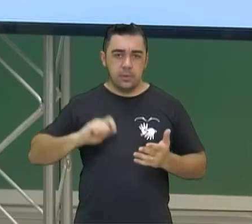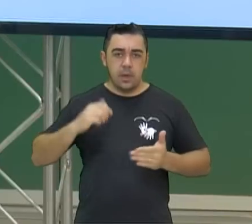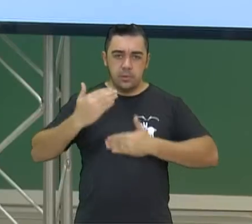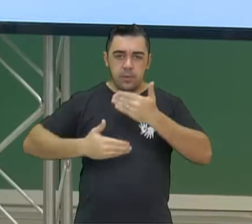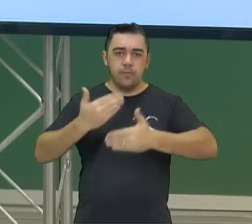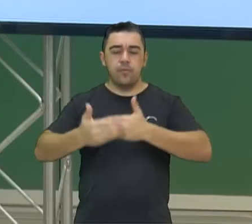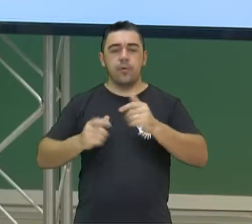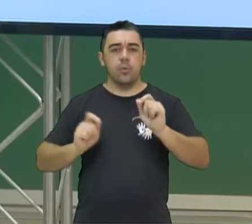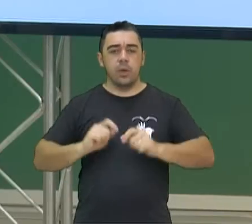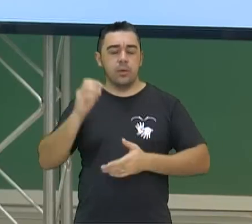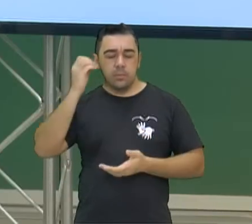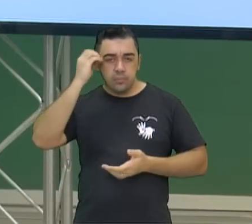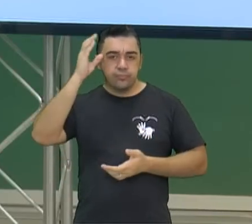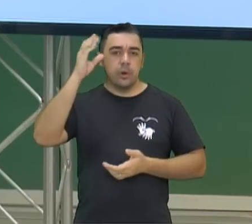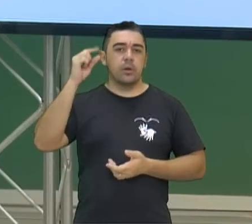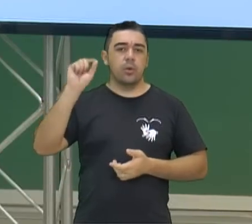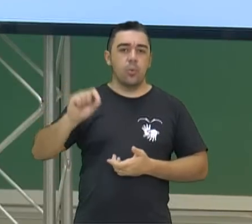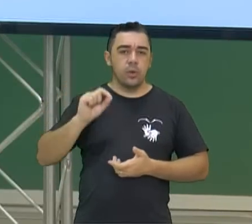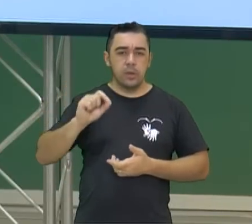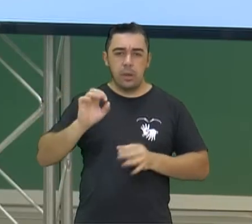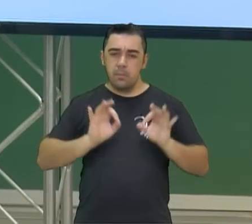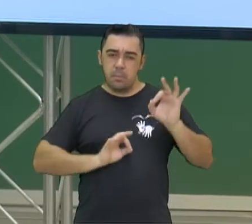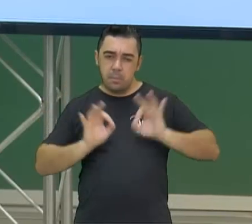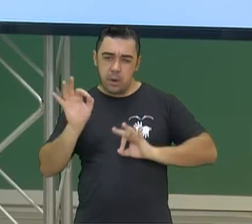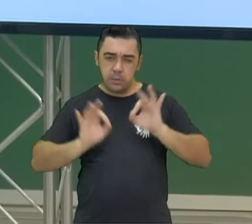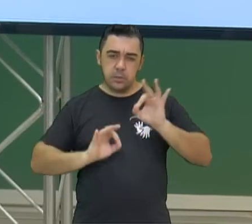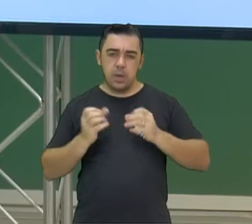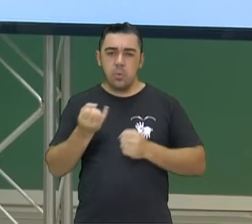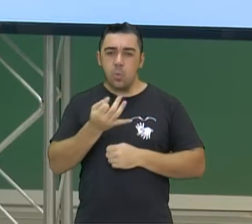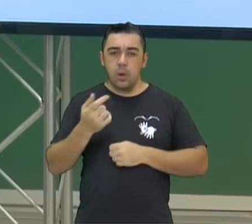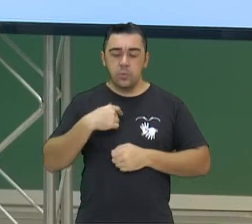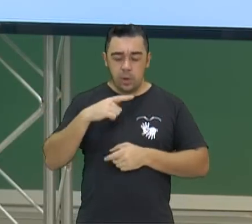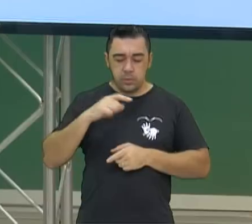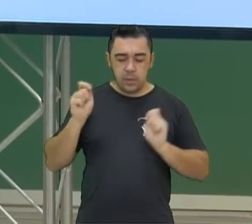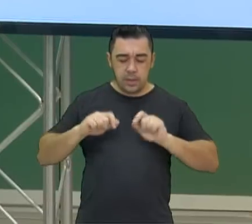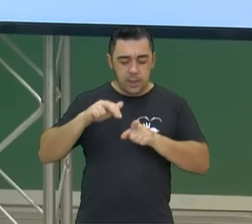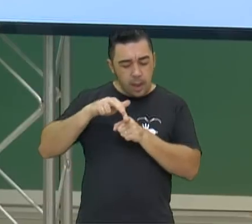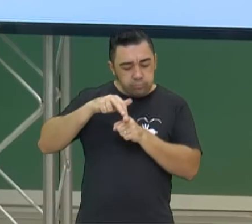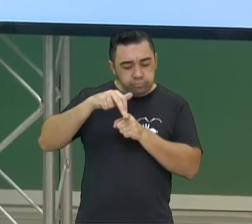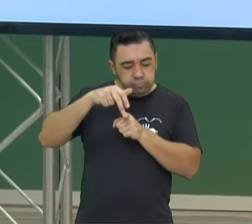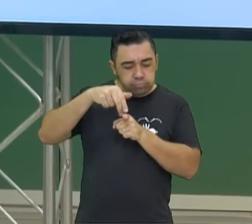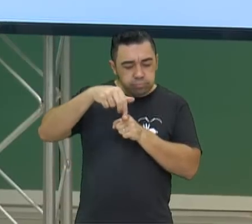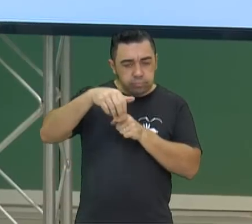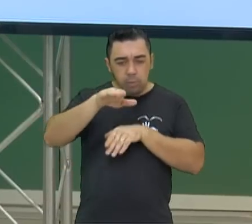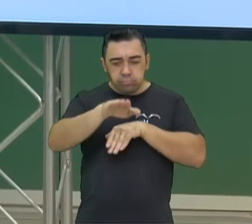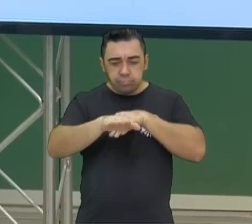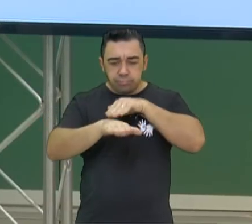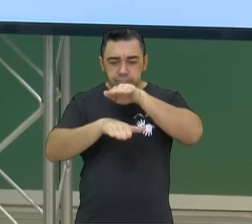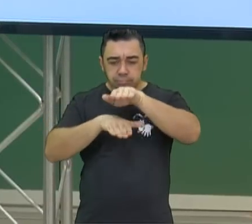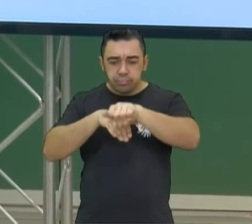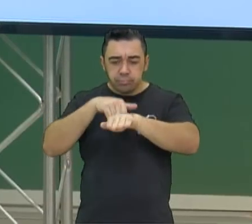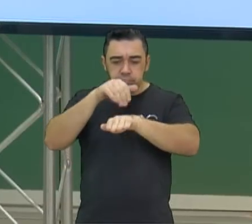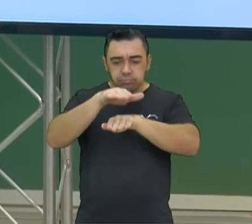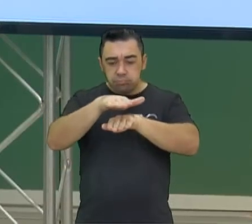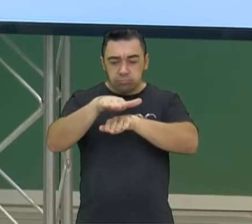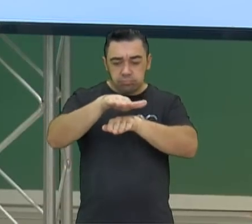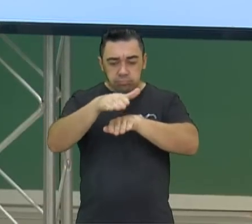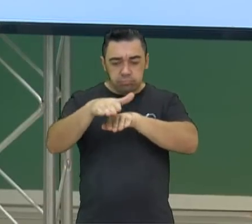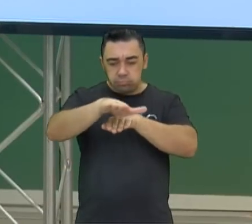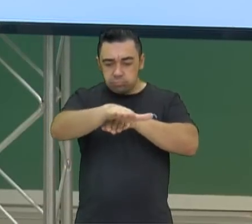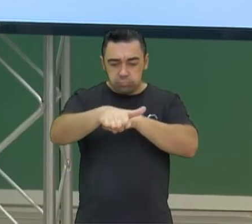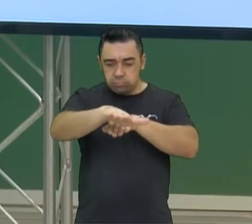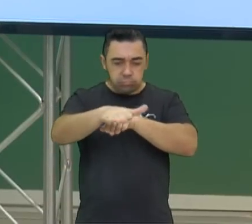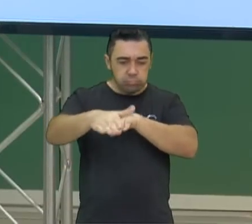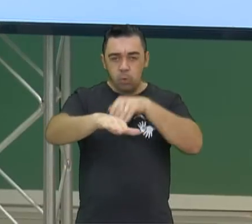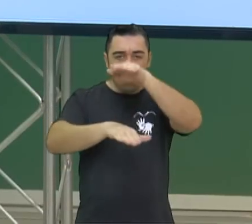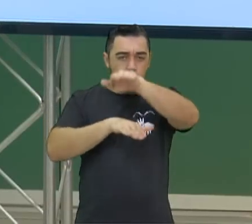essa capacidade de planejamento, de estruturar quantos passos eu ainda tenho, o que eu posso fazer alguma